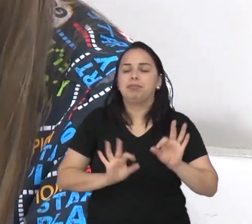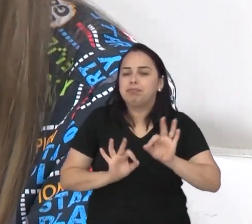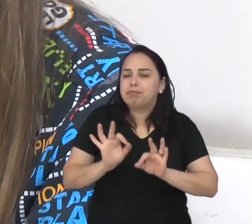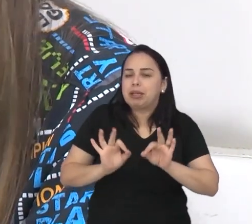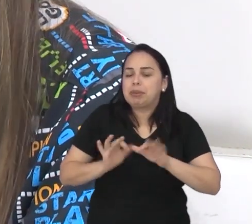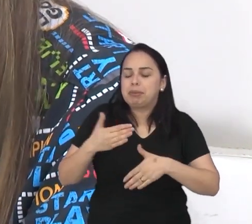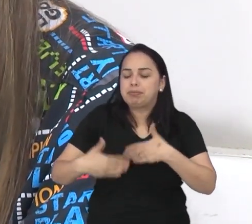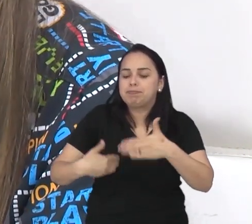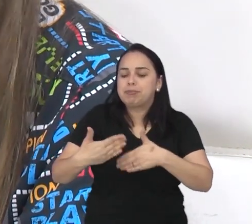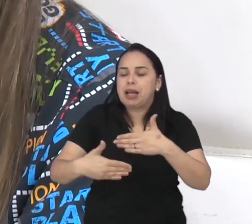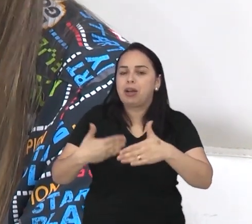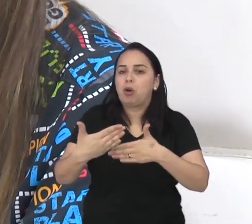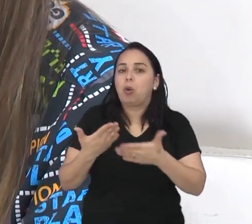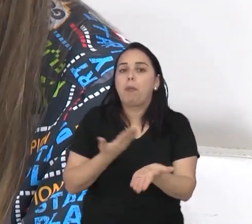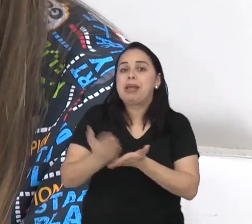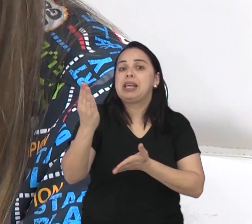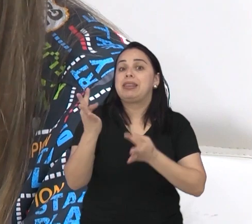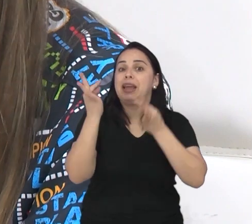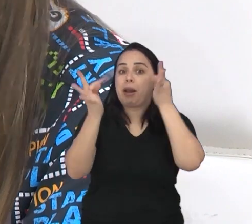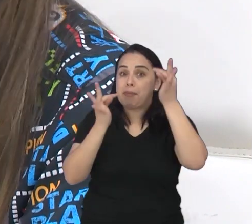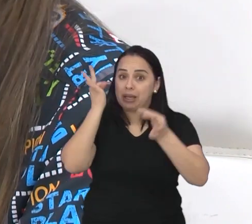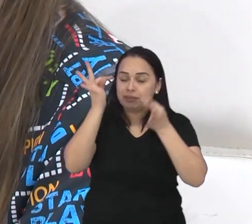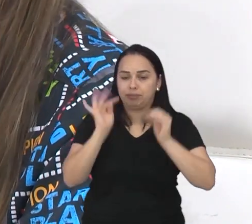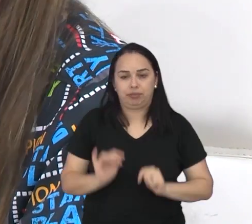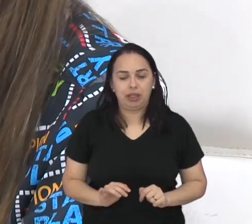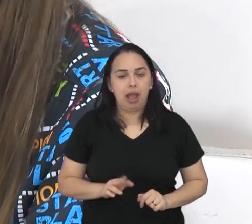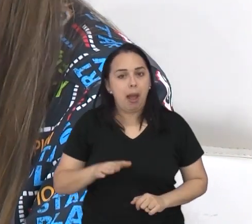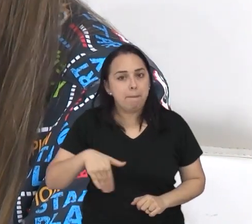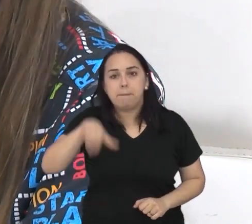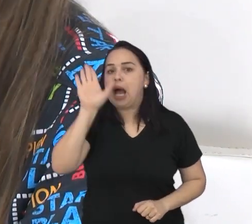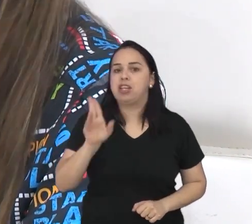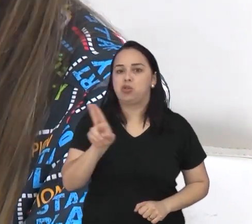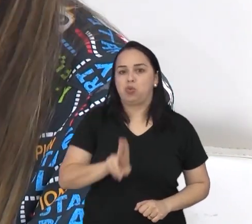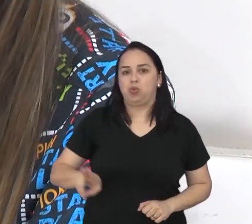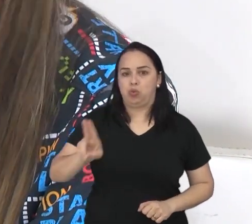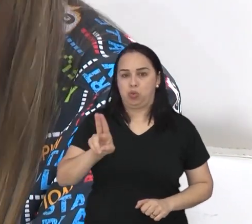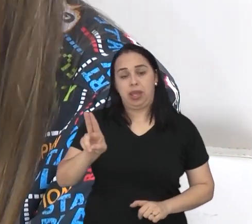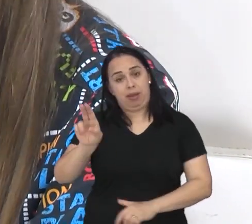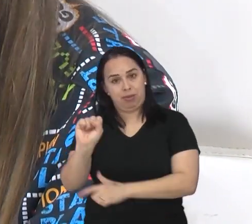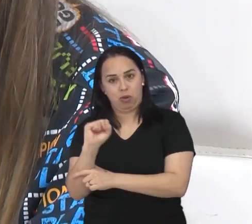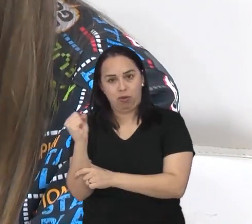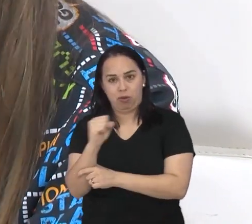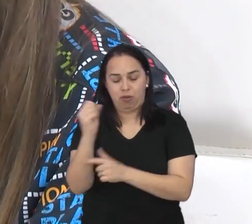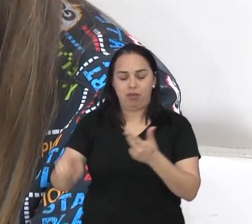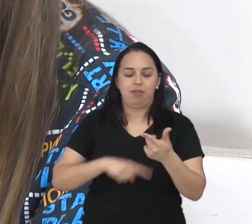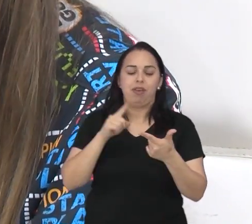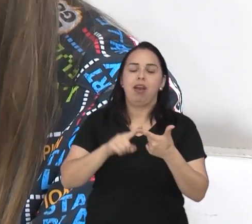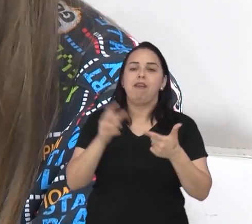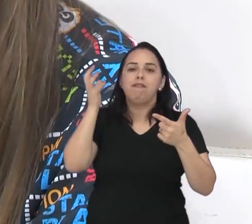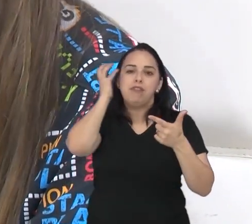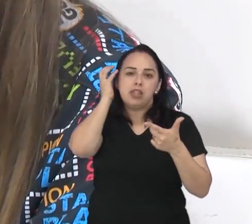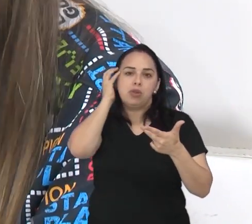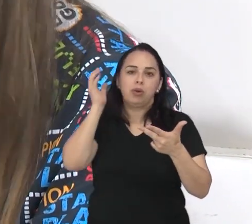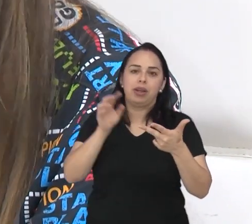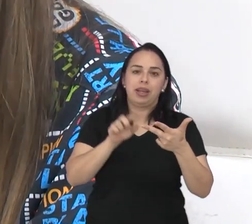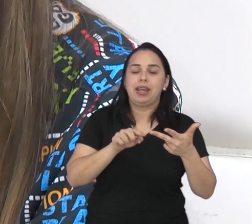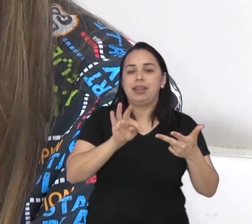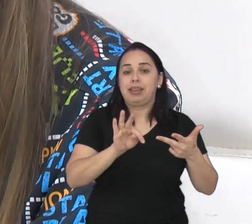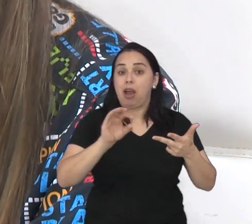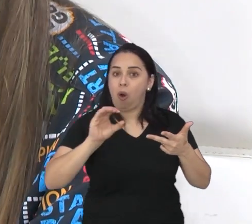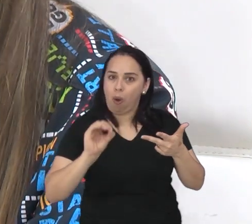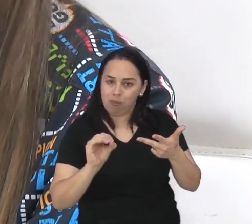se preparar para começar a fazer as terapias. As terapias que a gente mais utiliza são físio, fono e